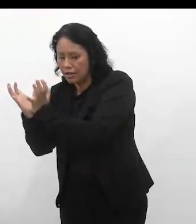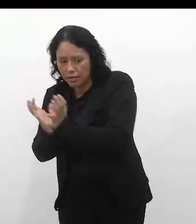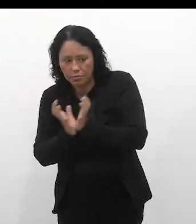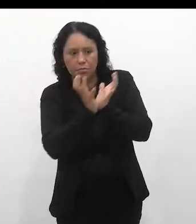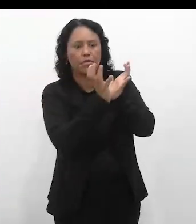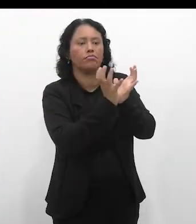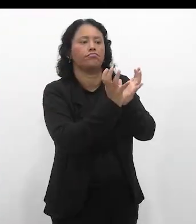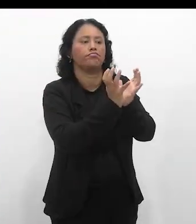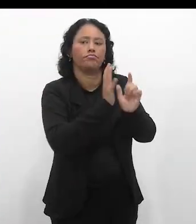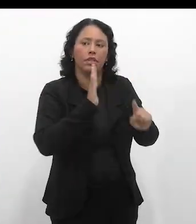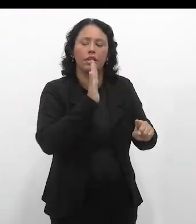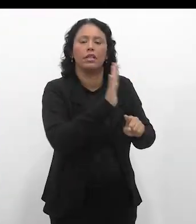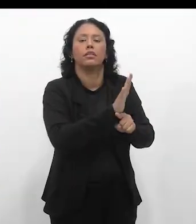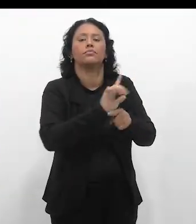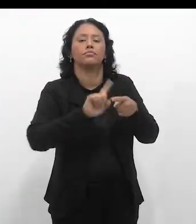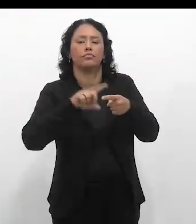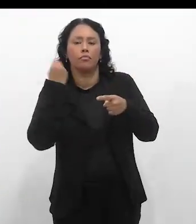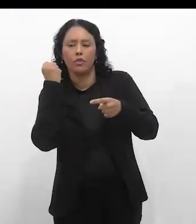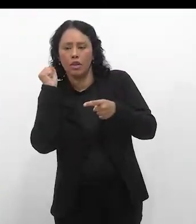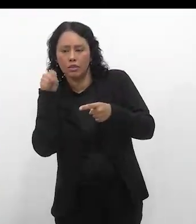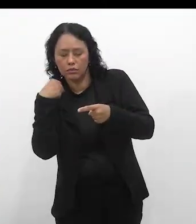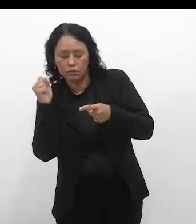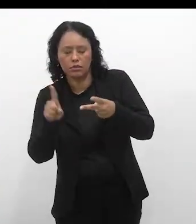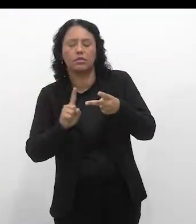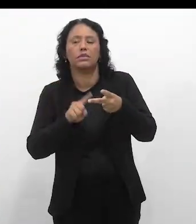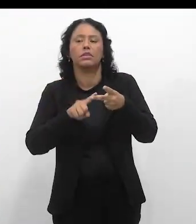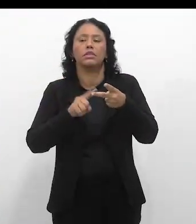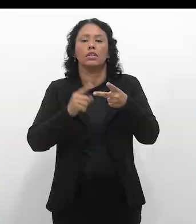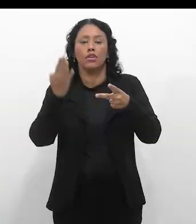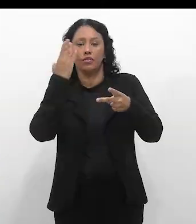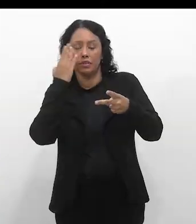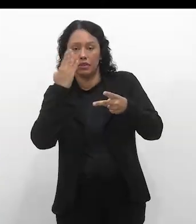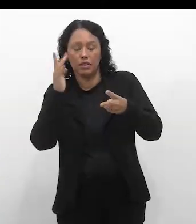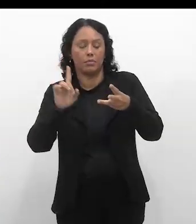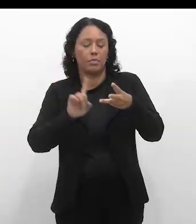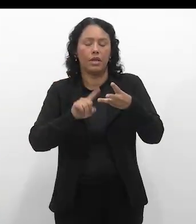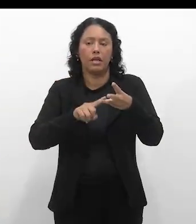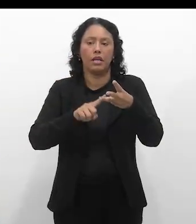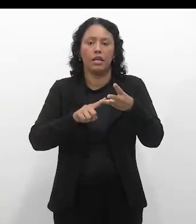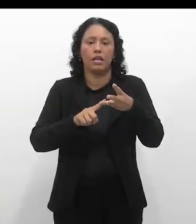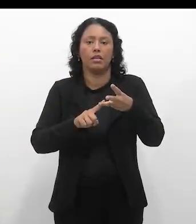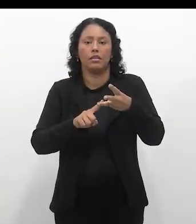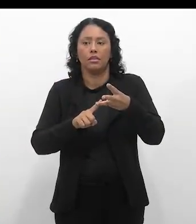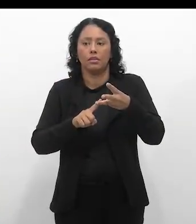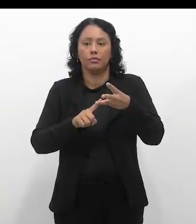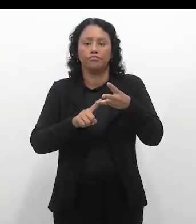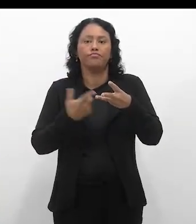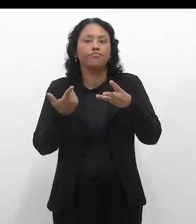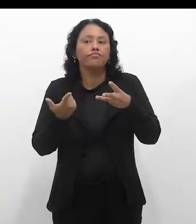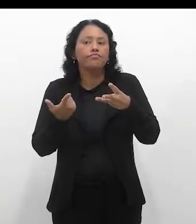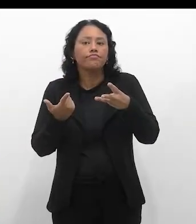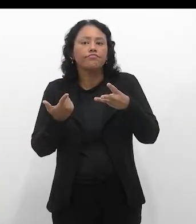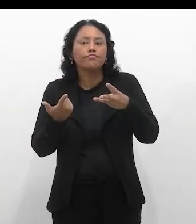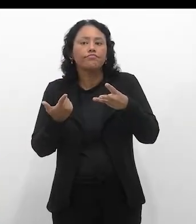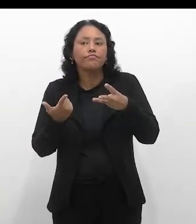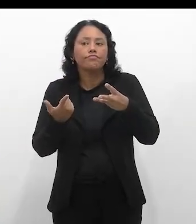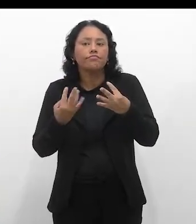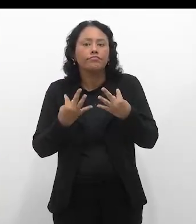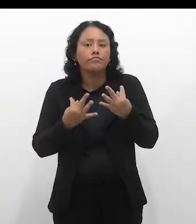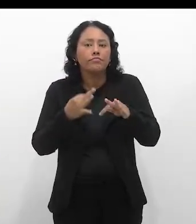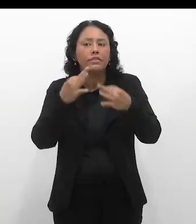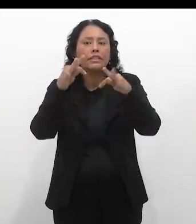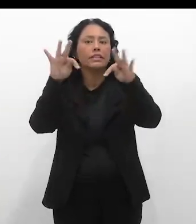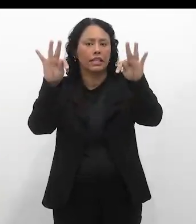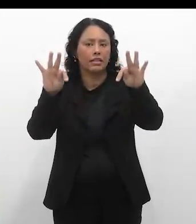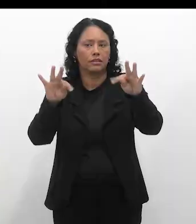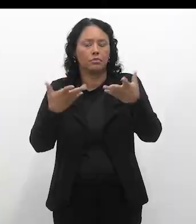entra essa equipe toda. Nutricionista, fisioterapeuta, acupunturista, psicóloga, o cara